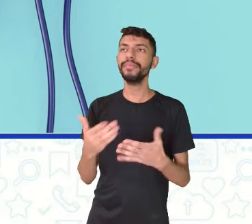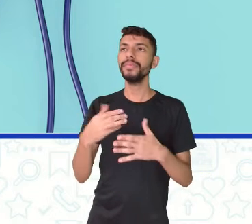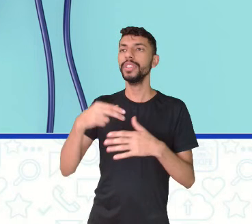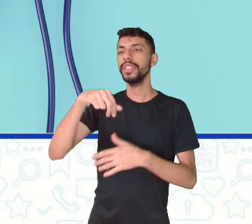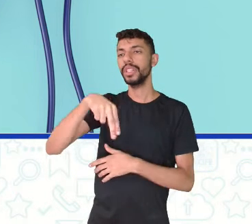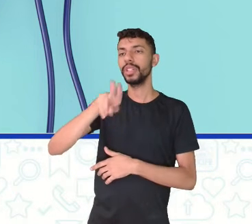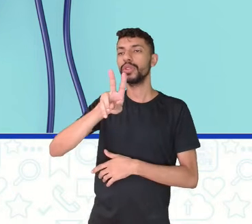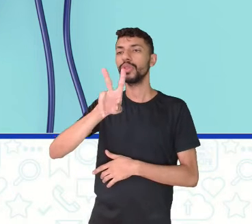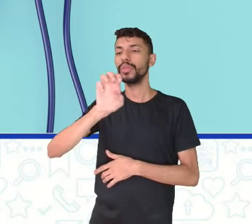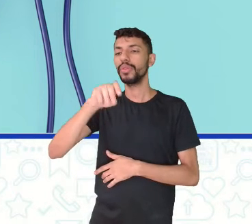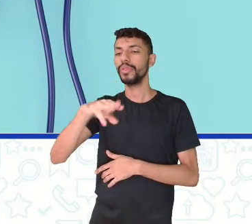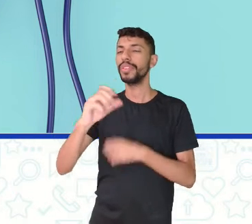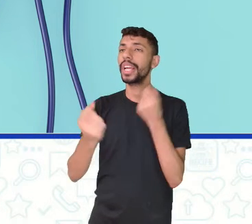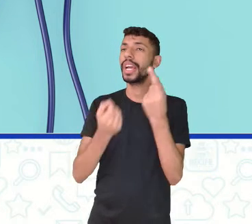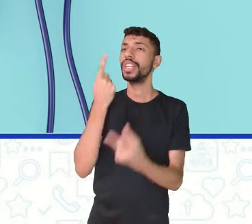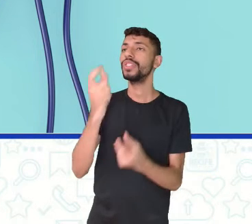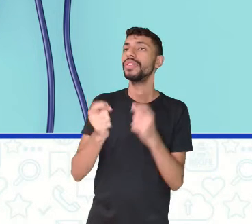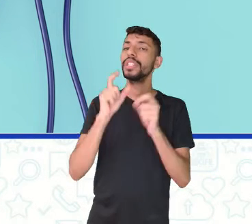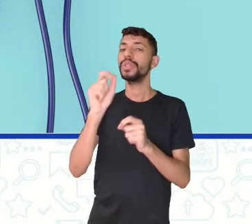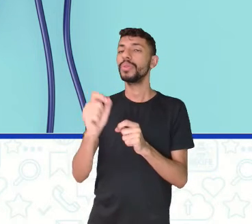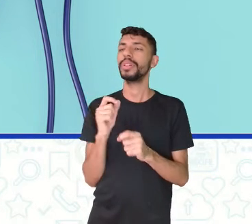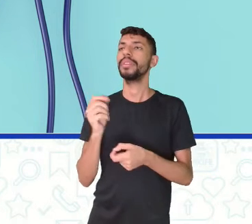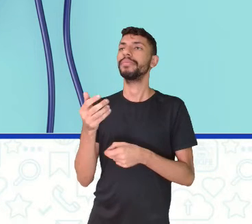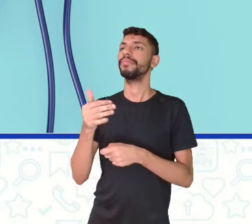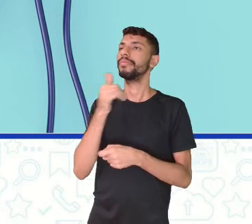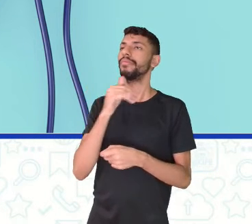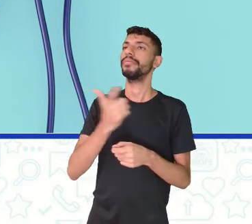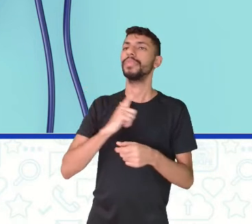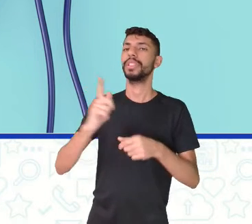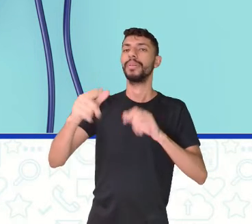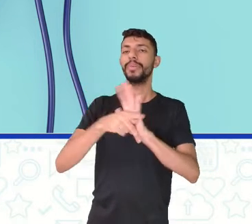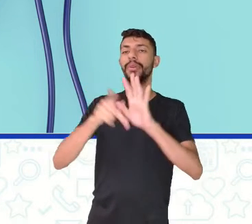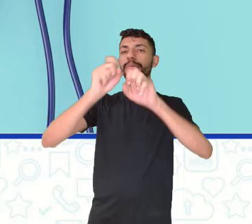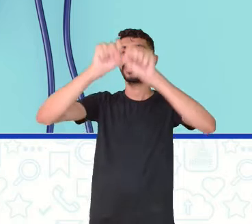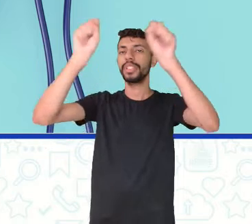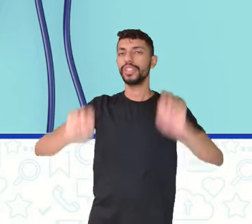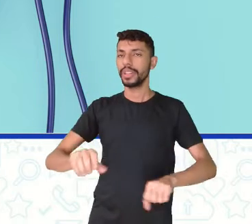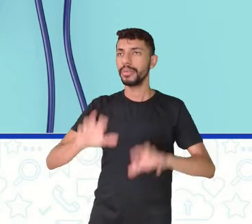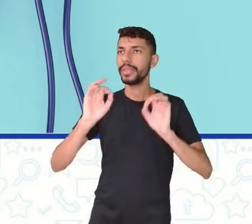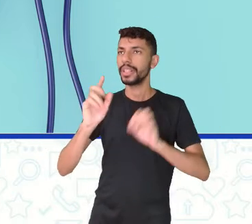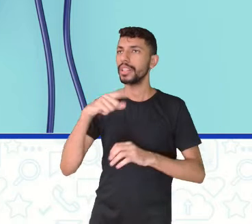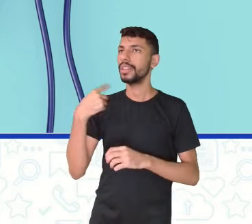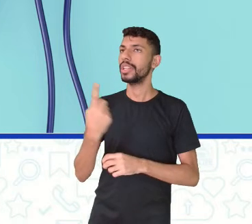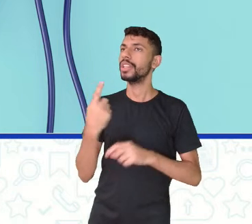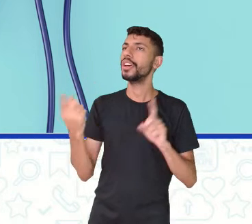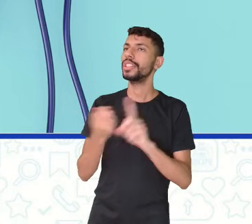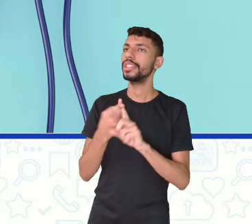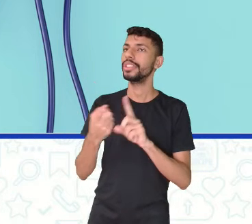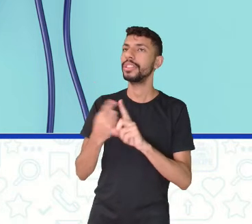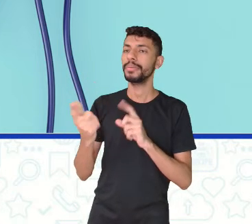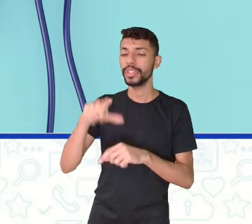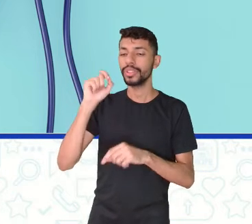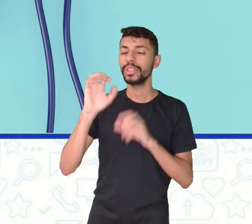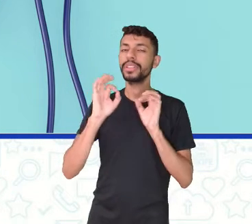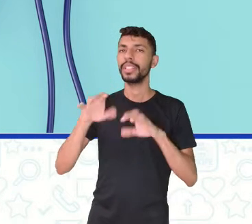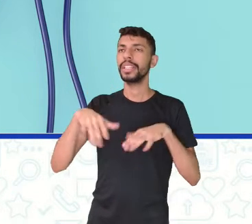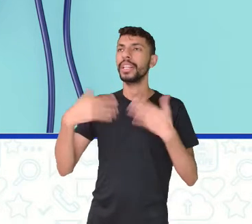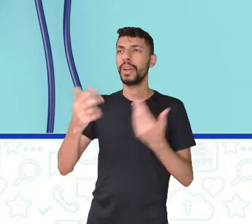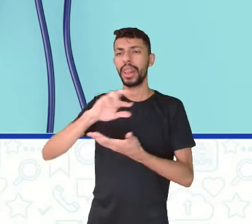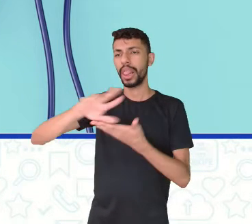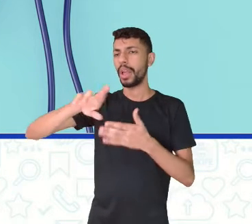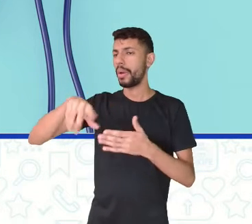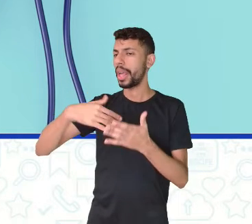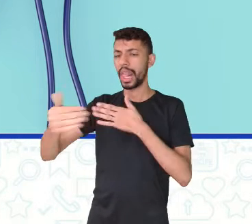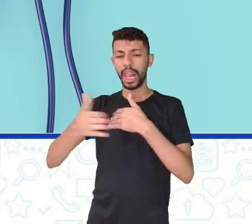nuvem, muitas vezes, vão ficar aí, ó, gente, em um sistema que a gente também elegeu. Então, não é qualquer uma, a gente vai ter